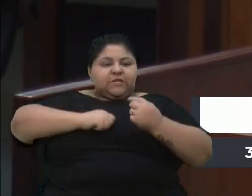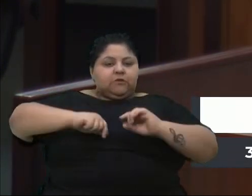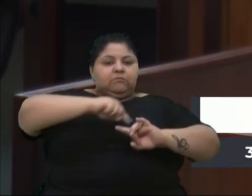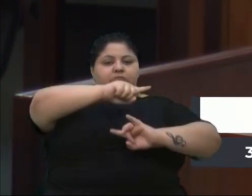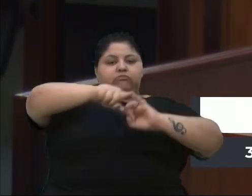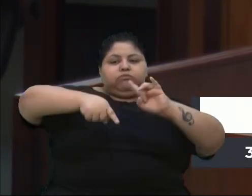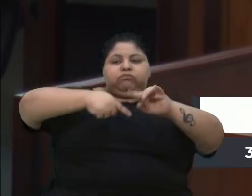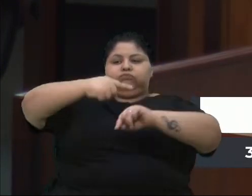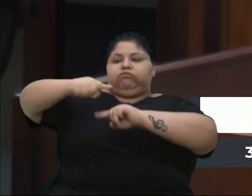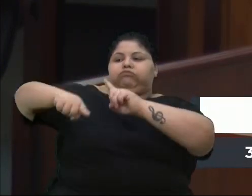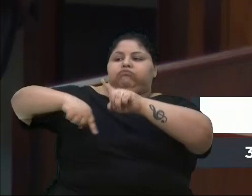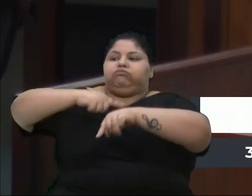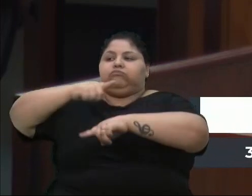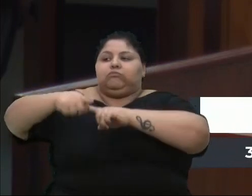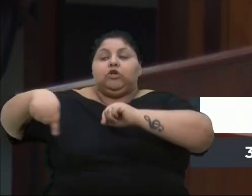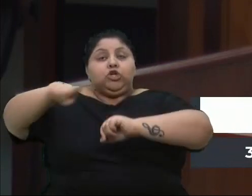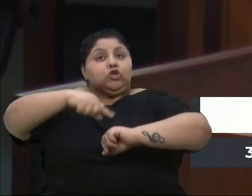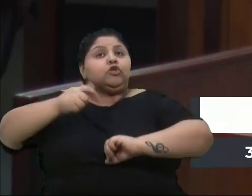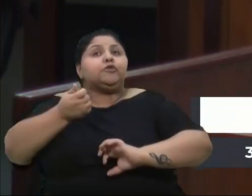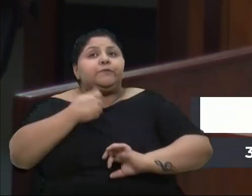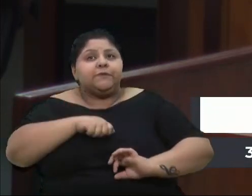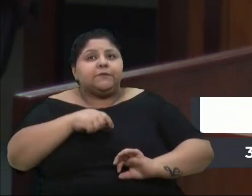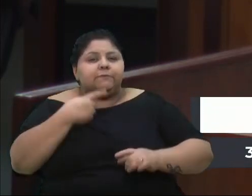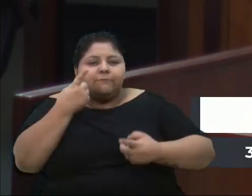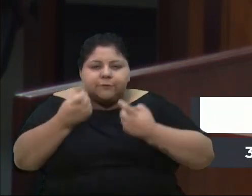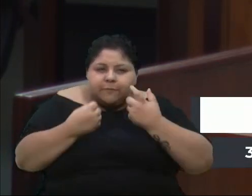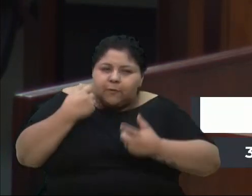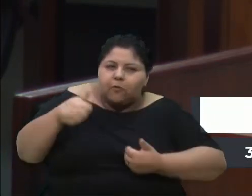se preocupar com a qualidade de vida dos colaboradores.